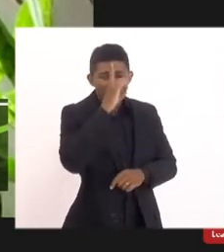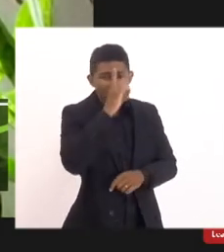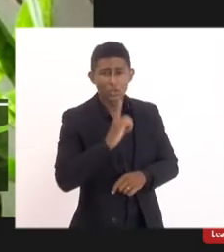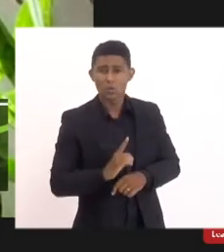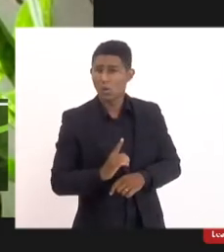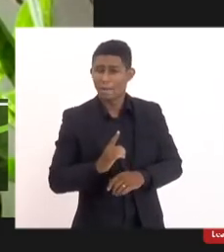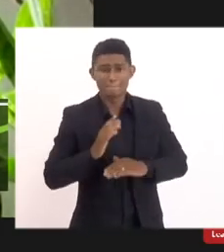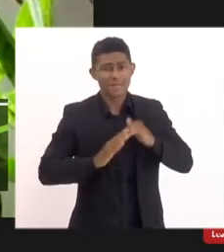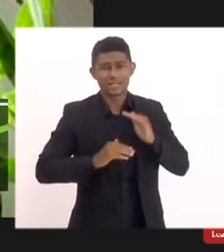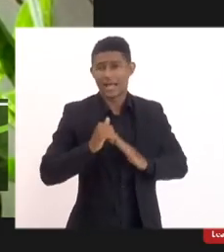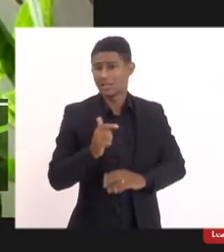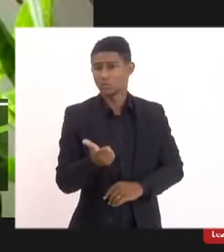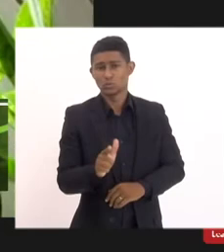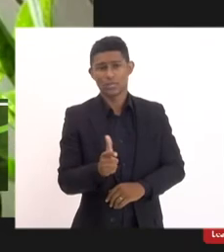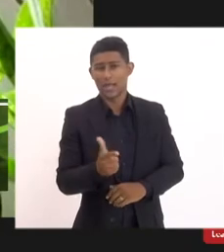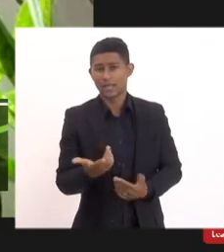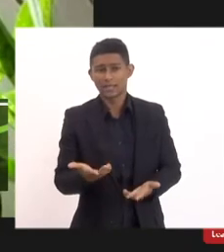lidar.